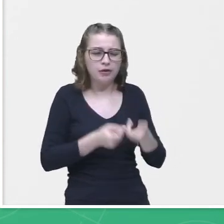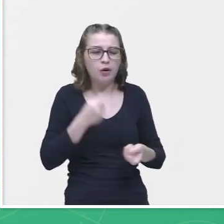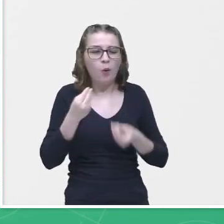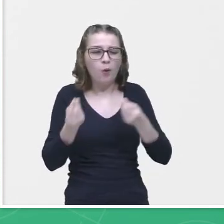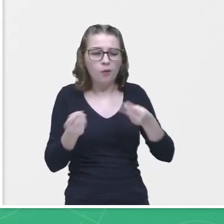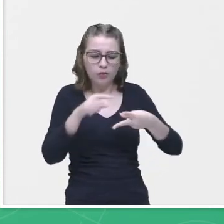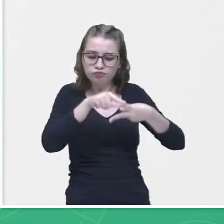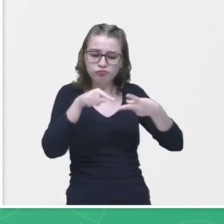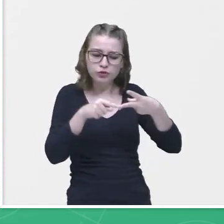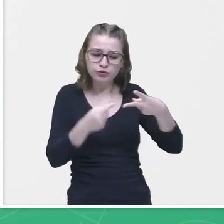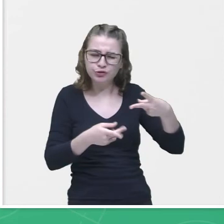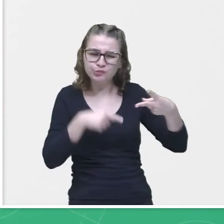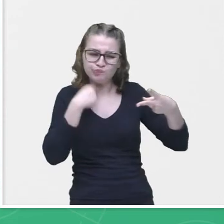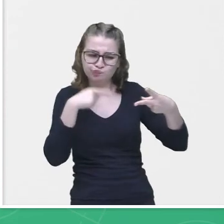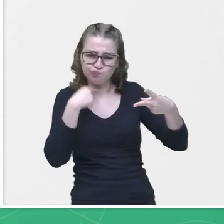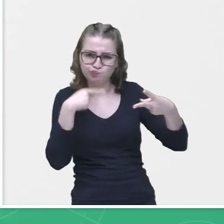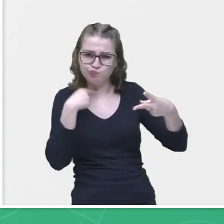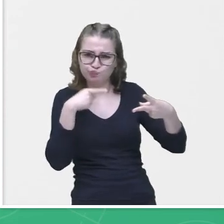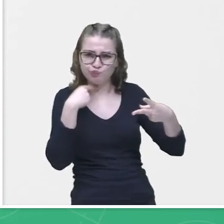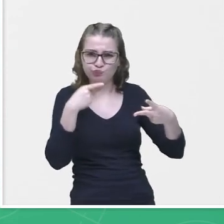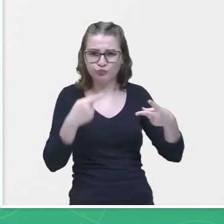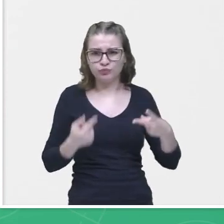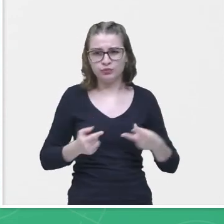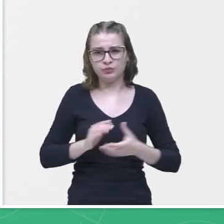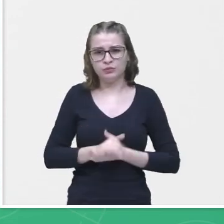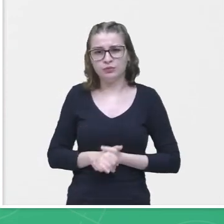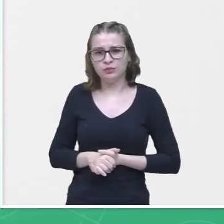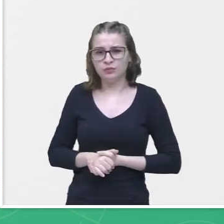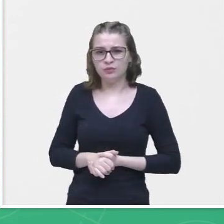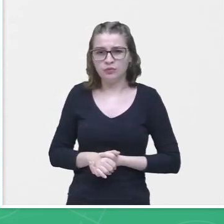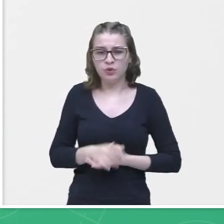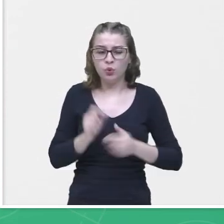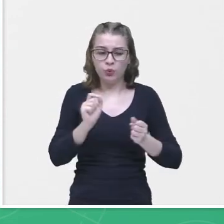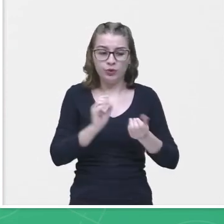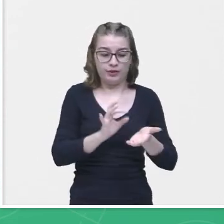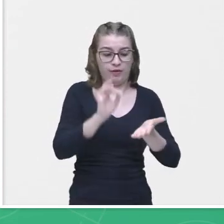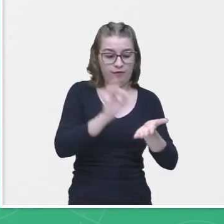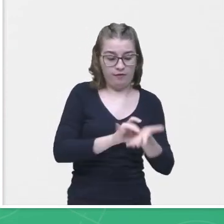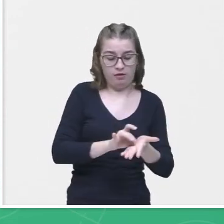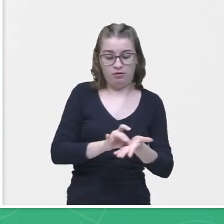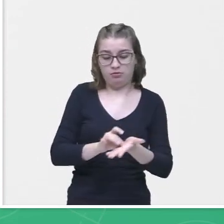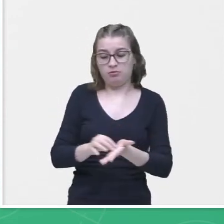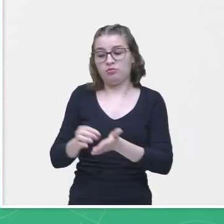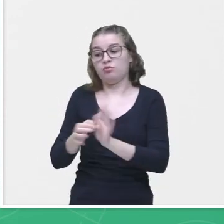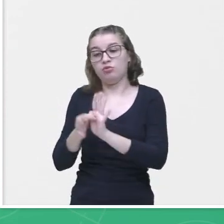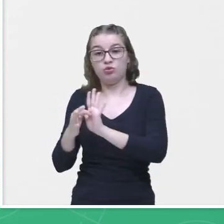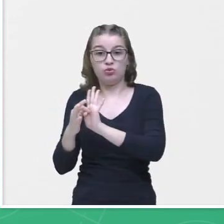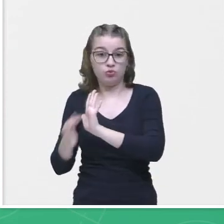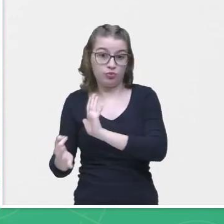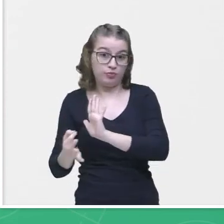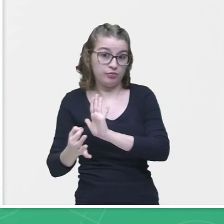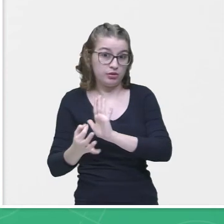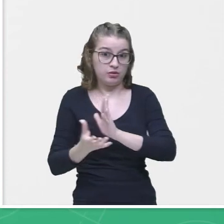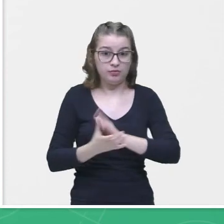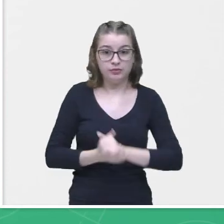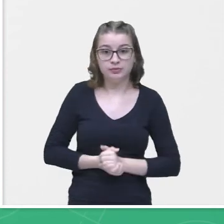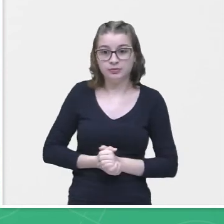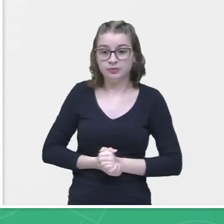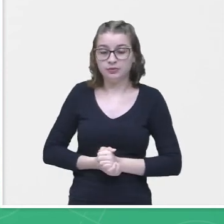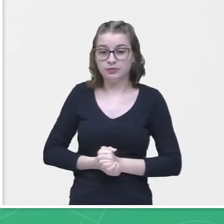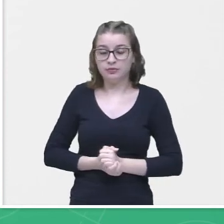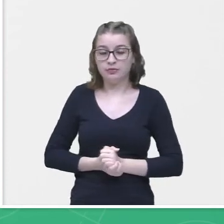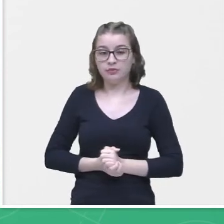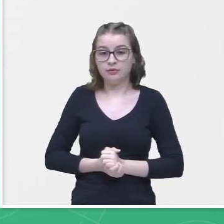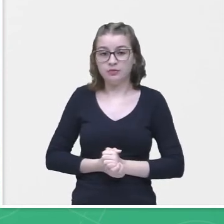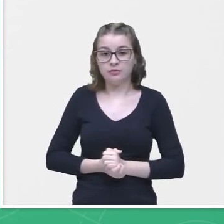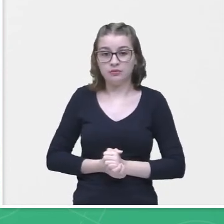dúvida, tá bom? Você já vai observando o que é a opinião e o que é uma situação estabelecida, um fato, como nós começamos